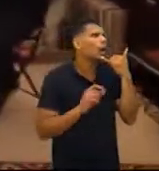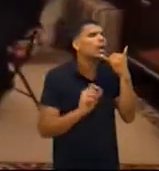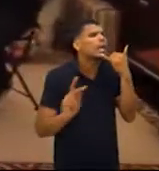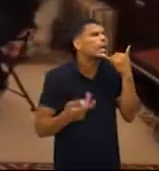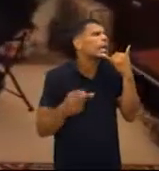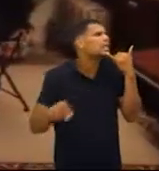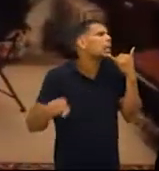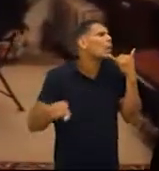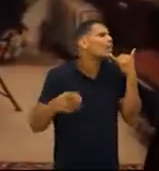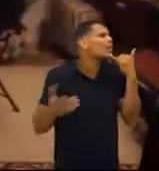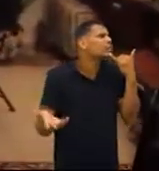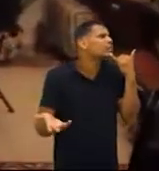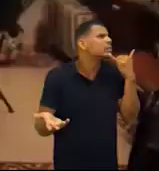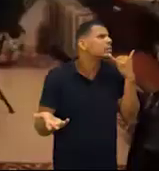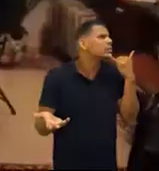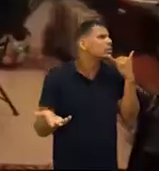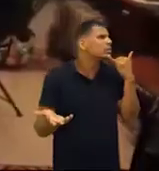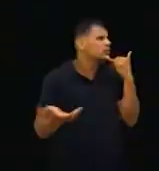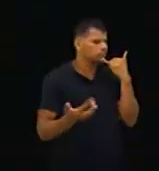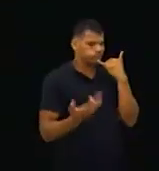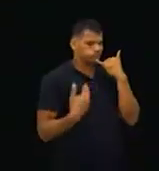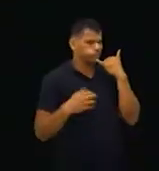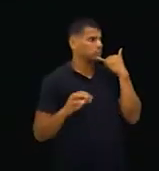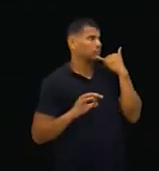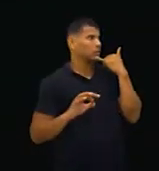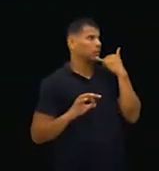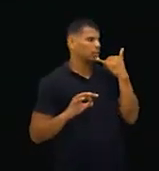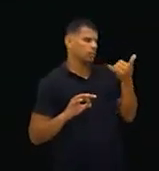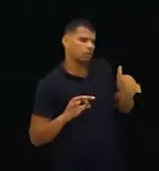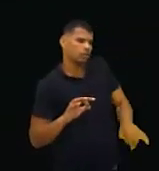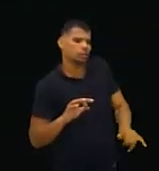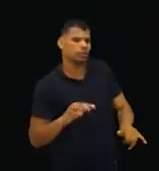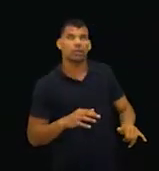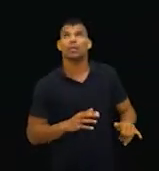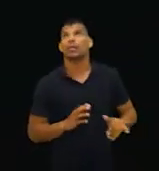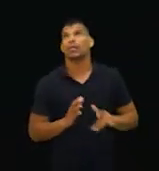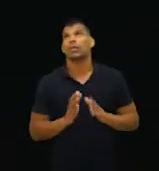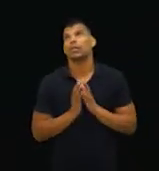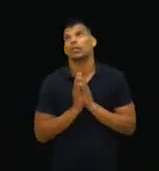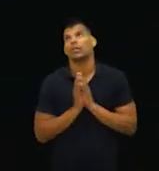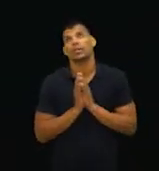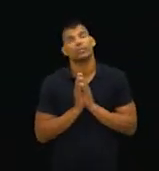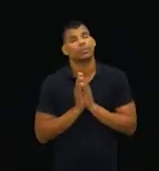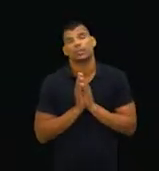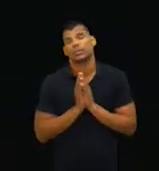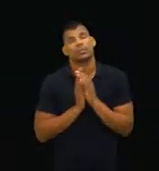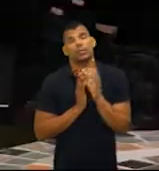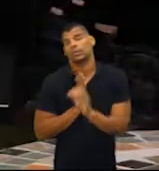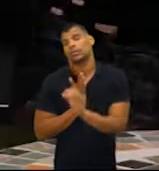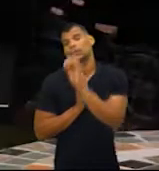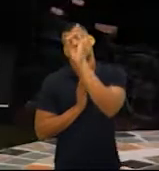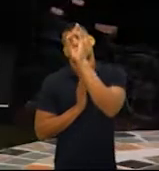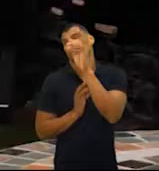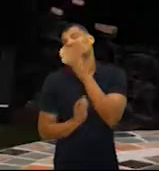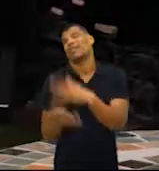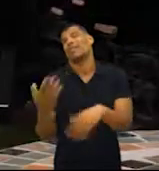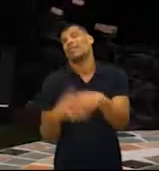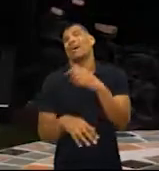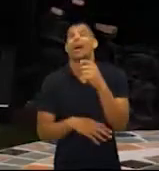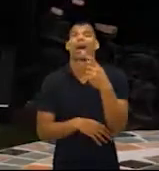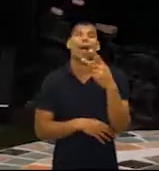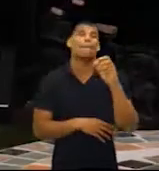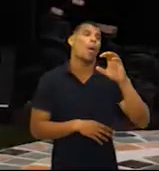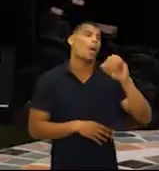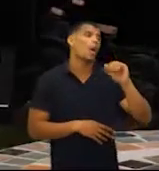pra um toqueteia qualquer e não tinha. Ninguém respondeu, eu disse Deus, Nostradamus, forças do bem e da